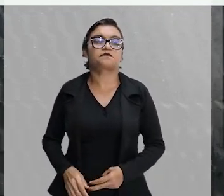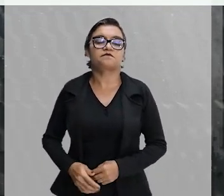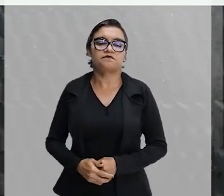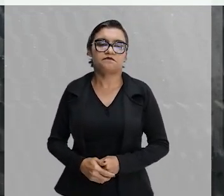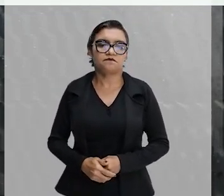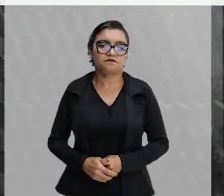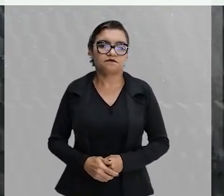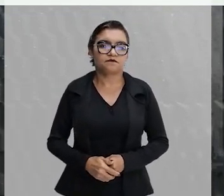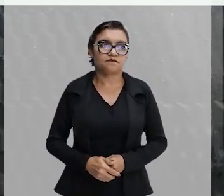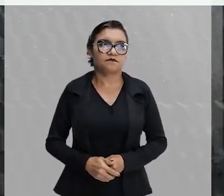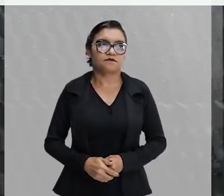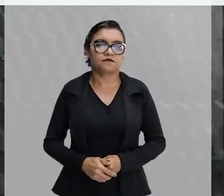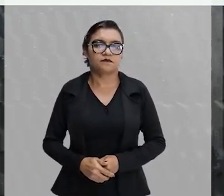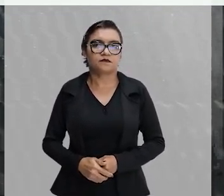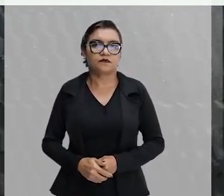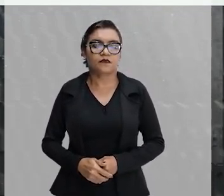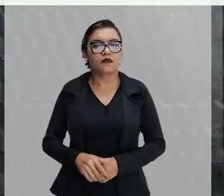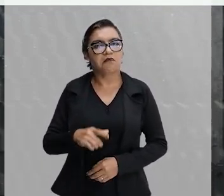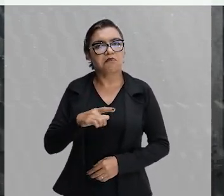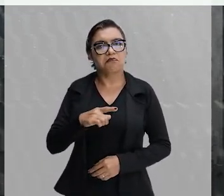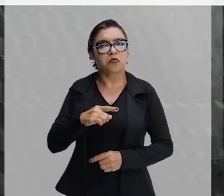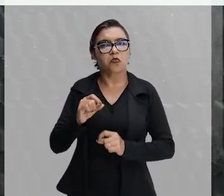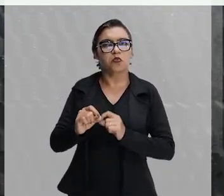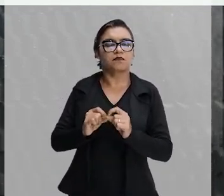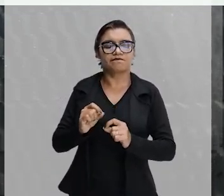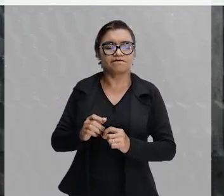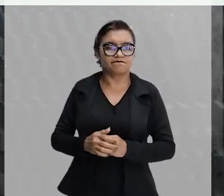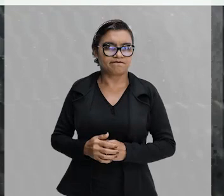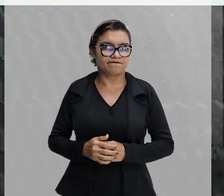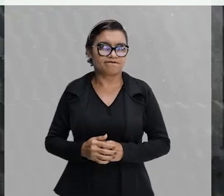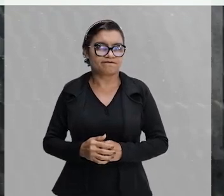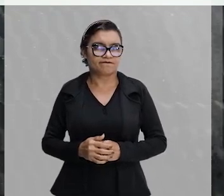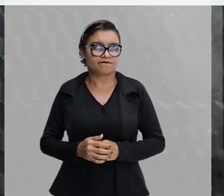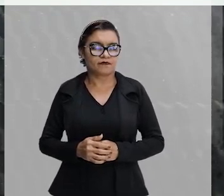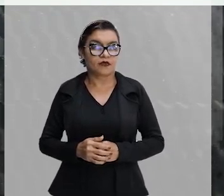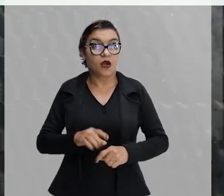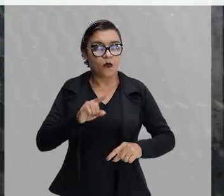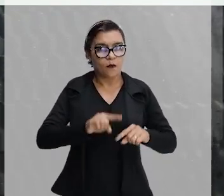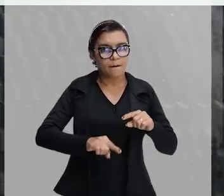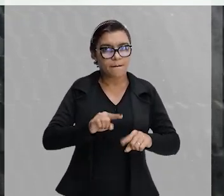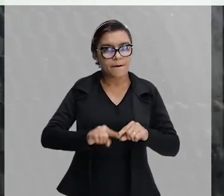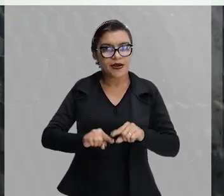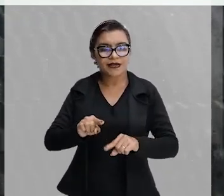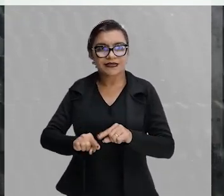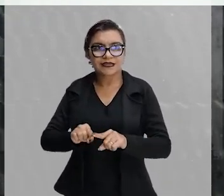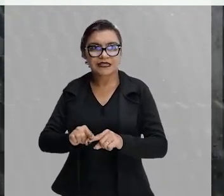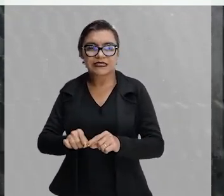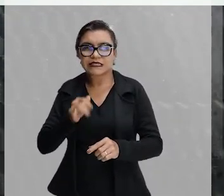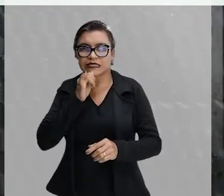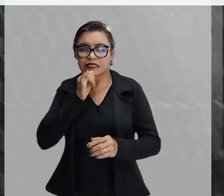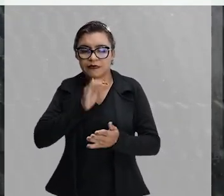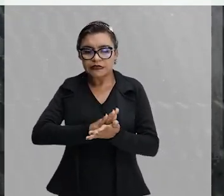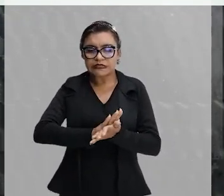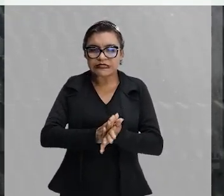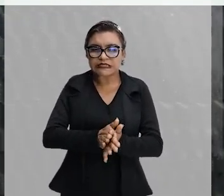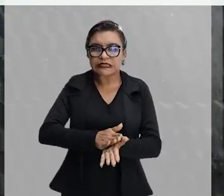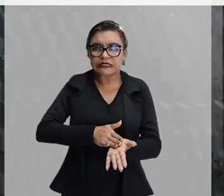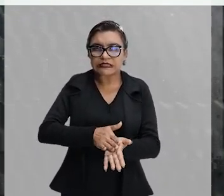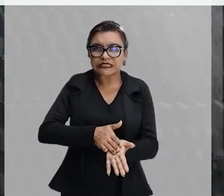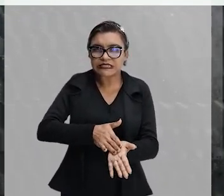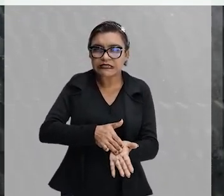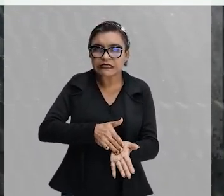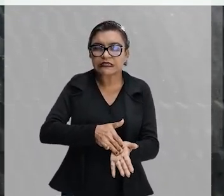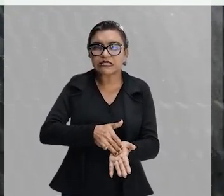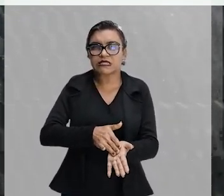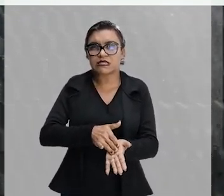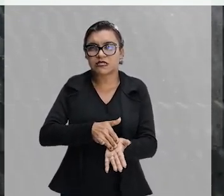o atrito consiste, né, de um material ele atritar com o outro, ele passar, né,